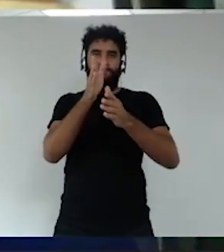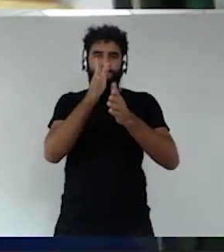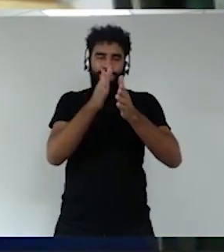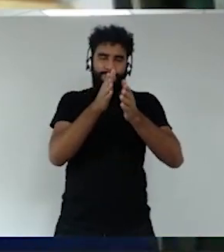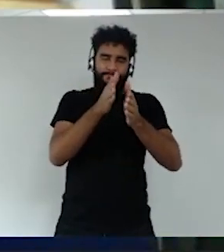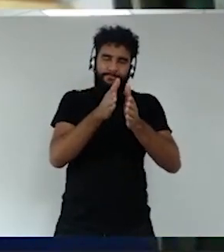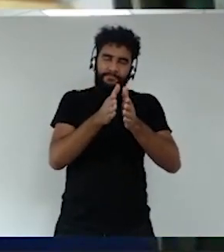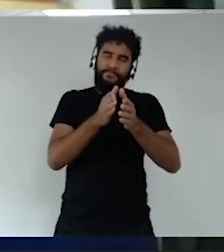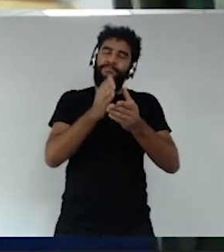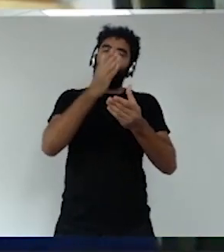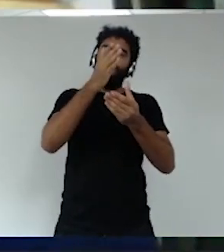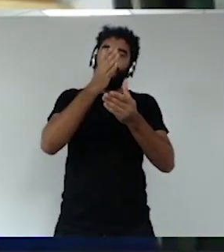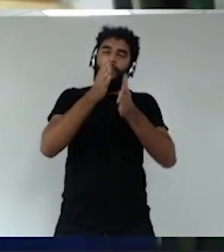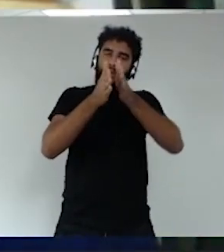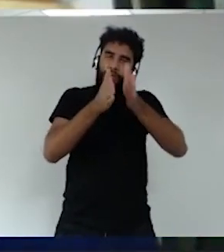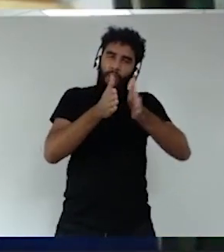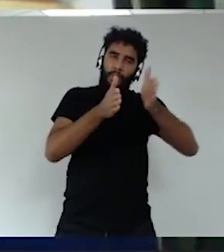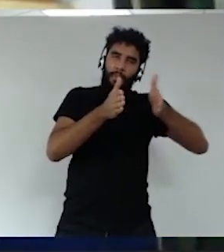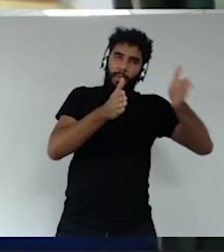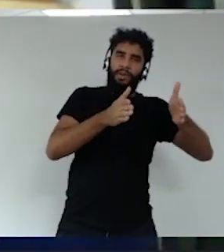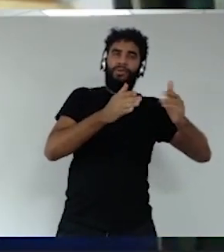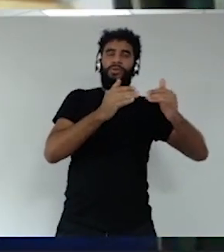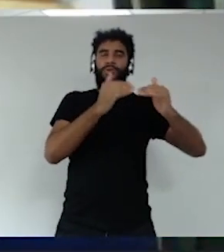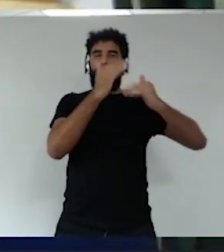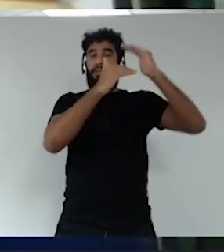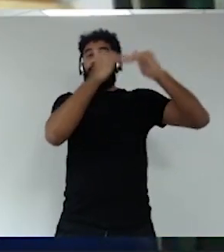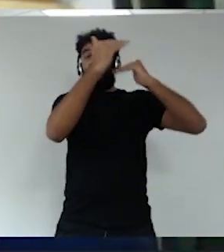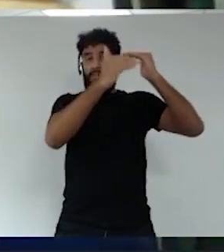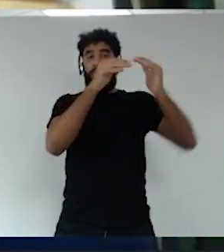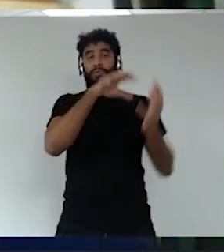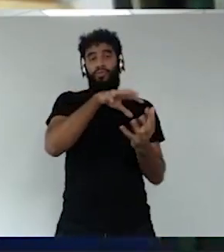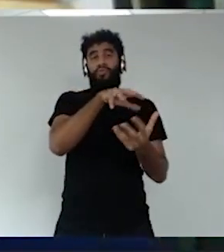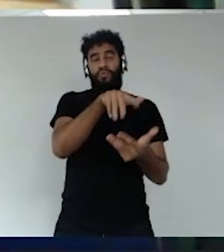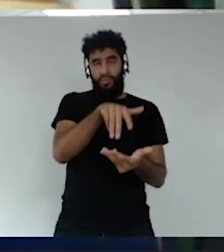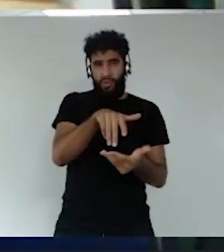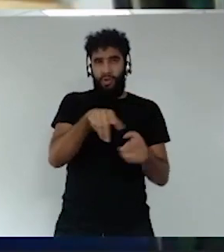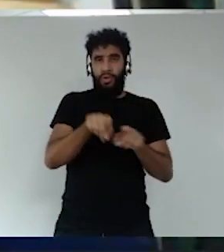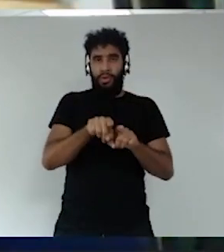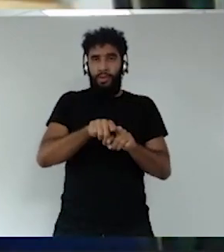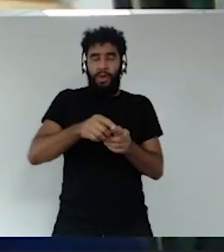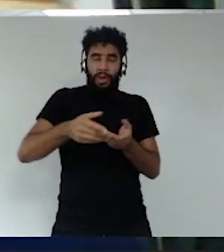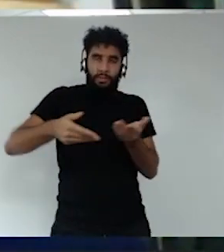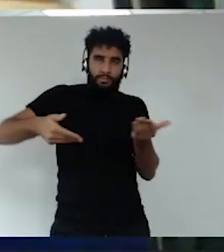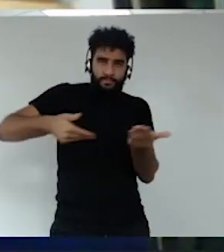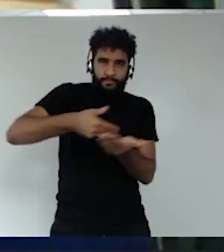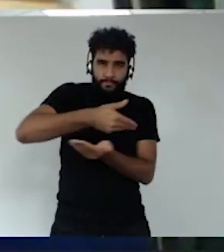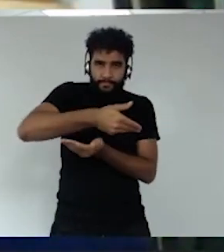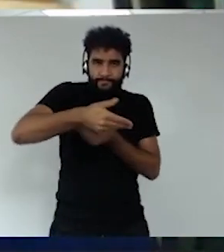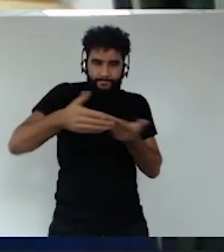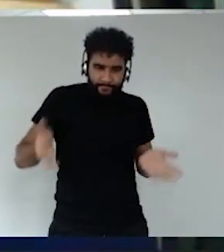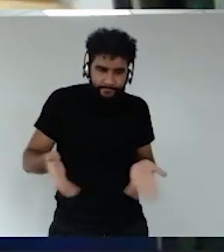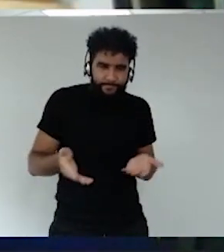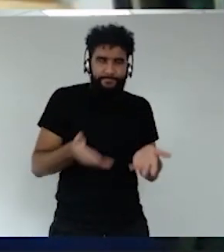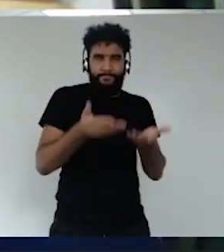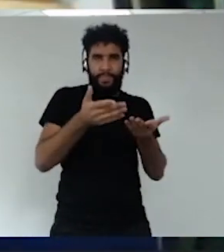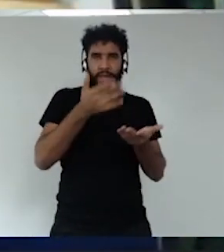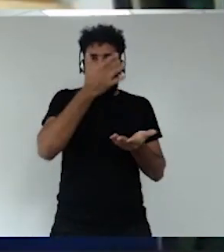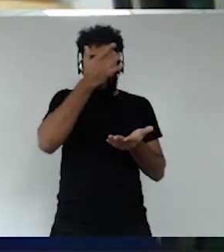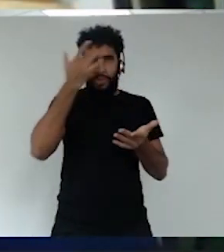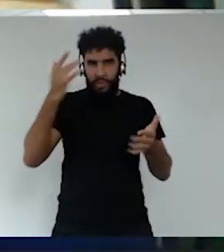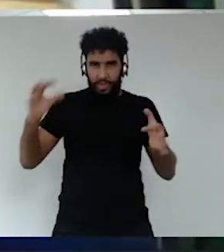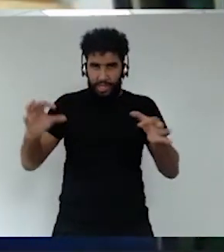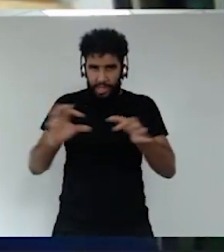de construção de soluções que efetivamente atendam às necessidades de todos os envolvidos. Esta é uma